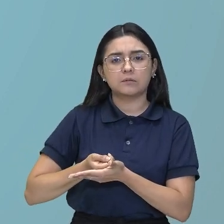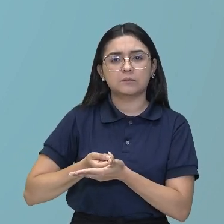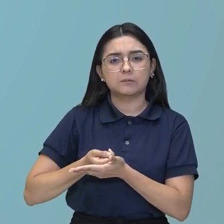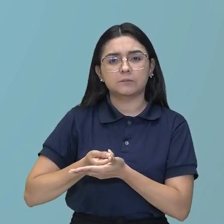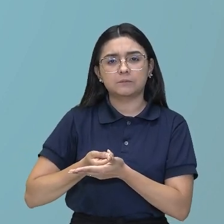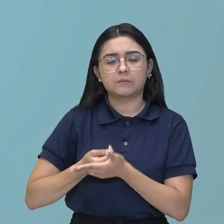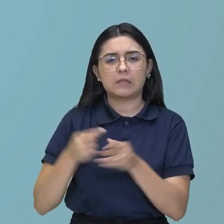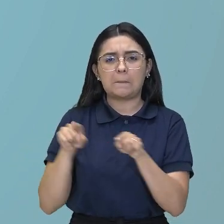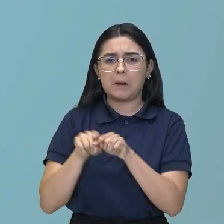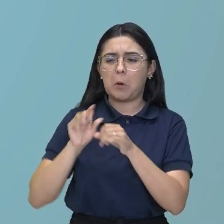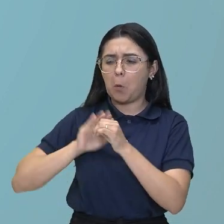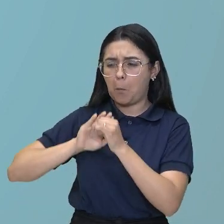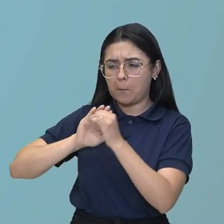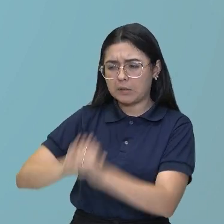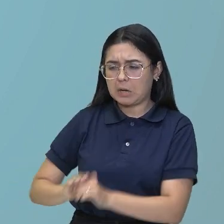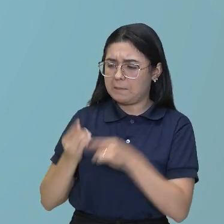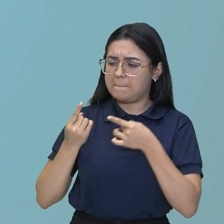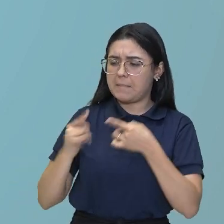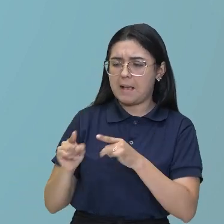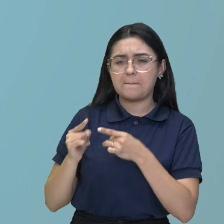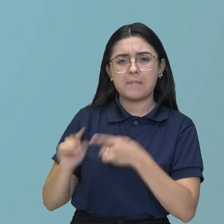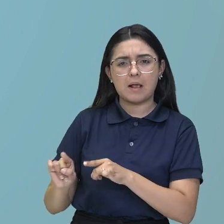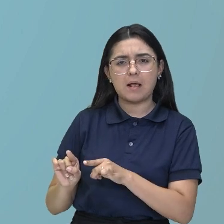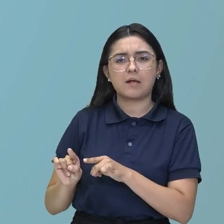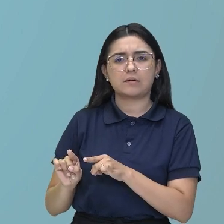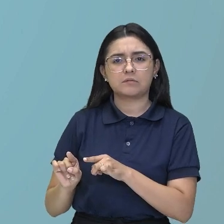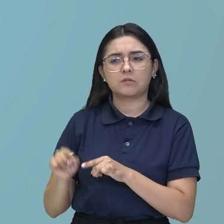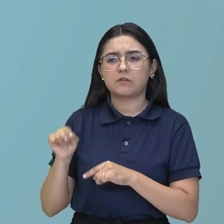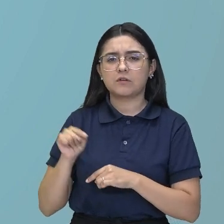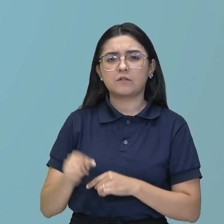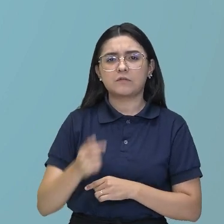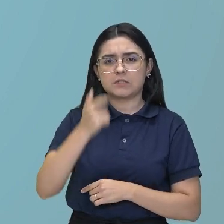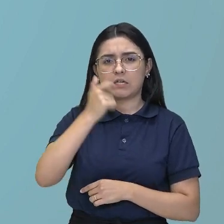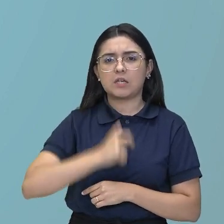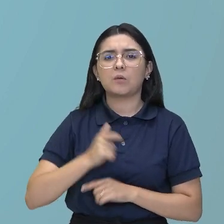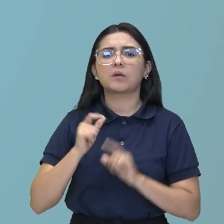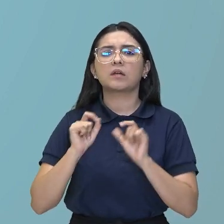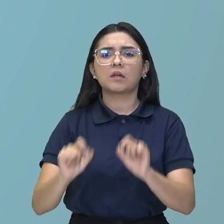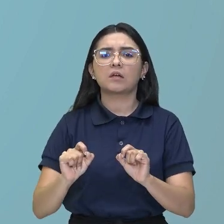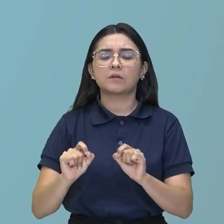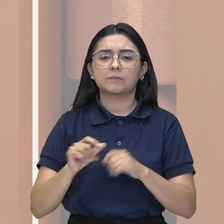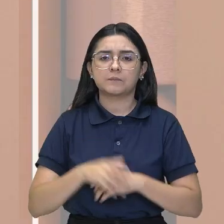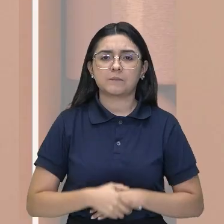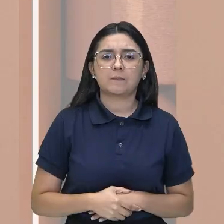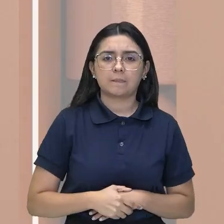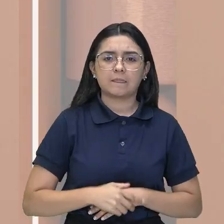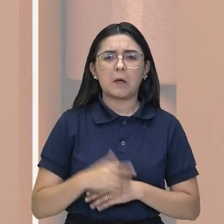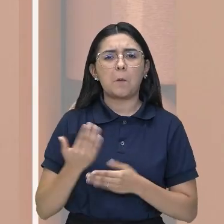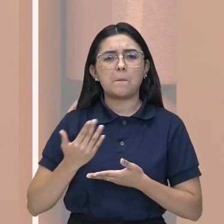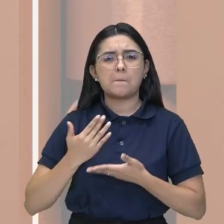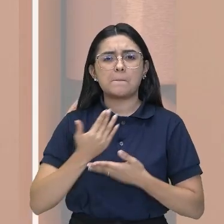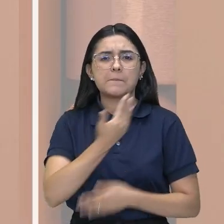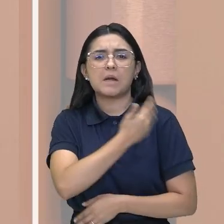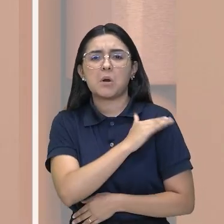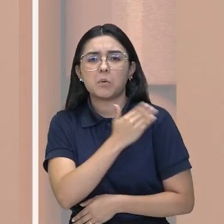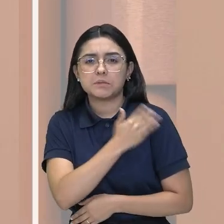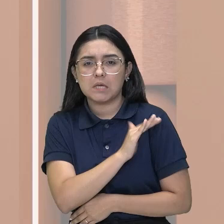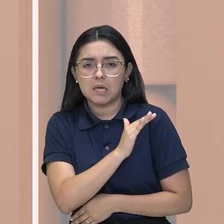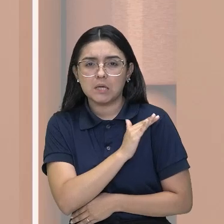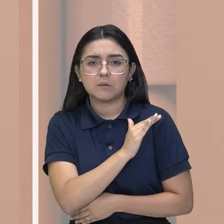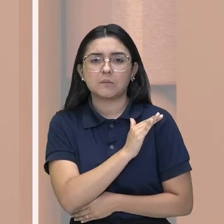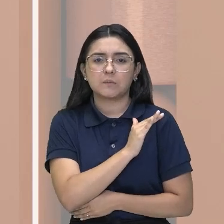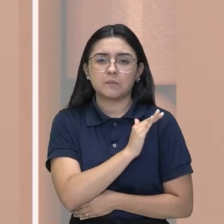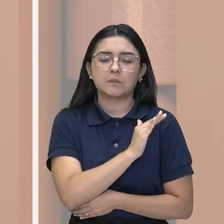da humilhação e de você querer ser sempre, né, esse preconceito